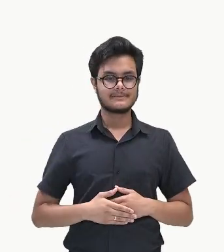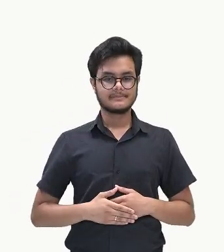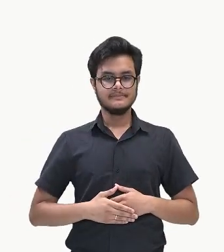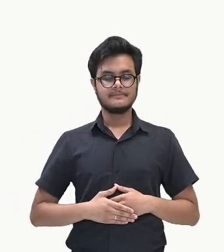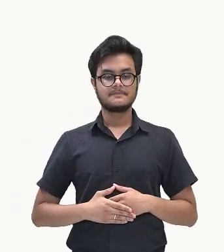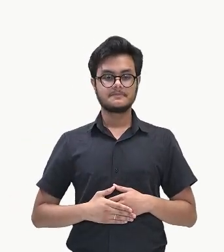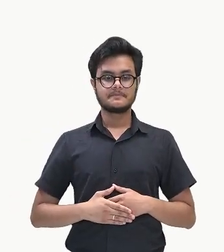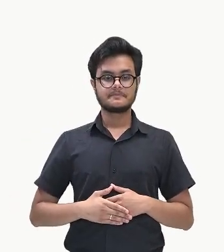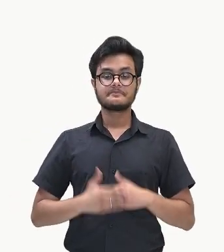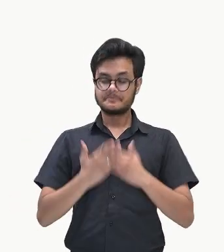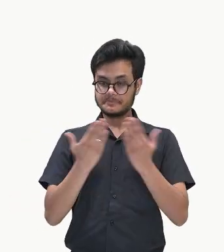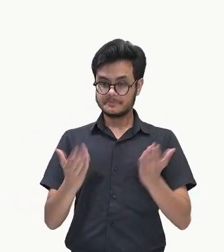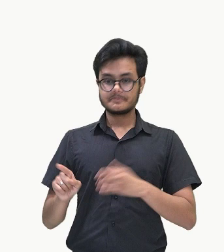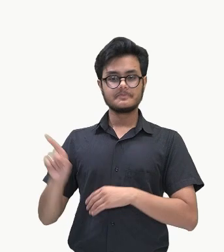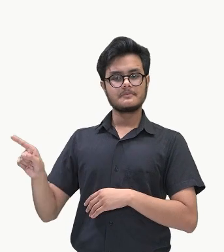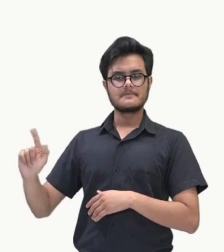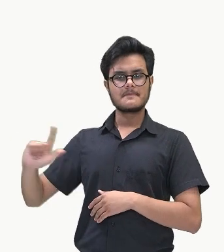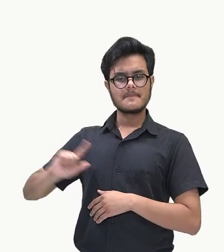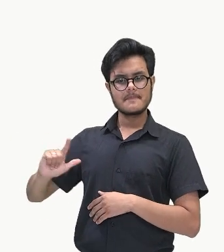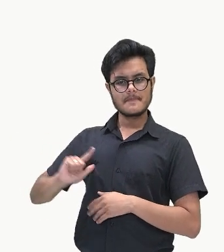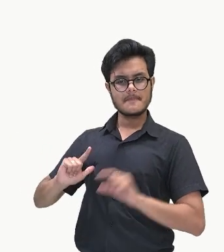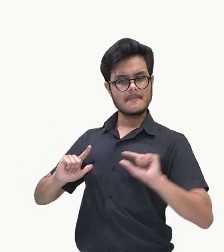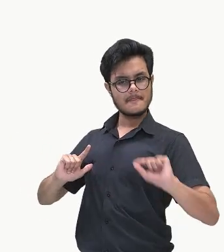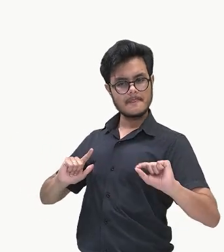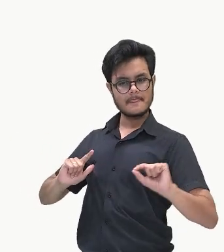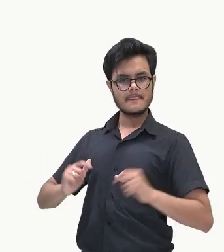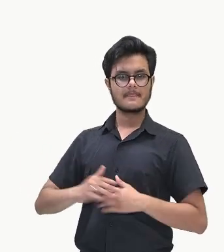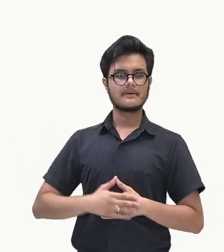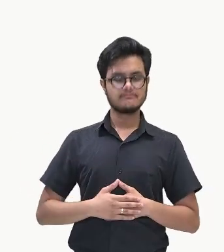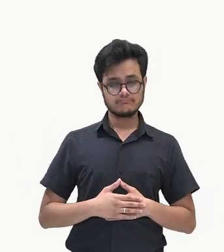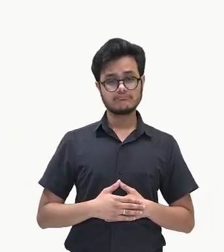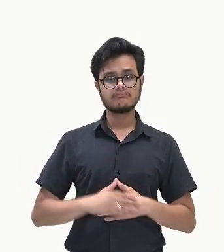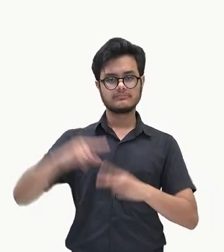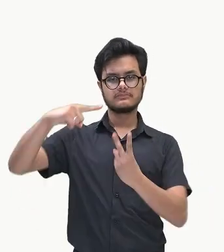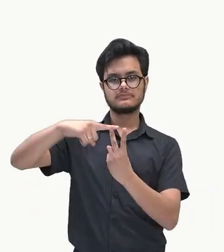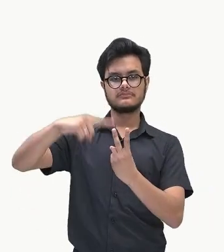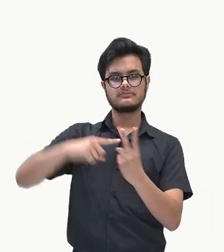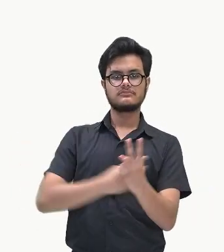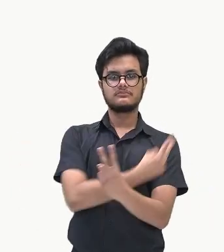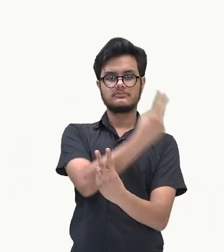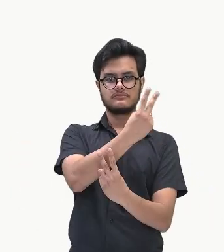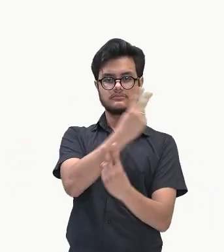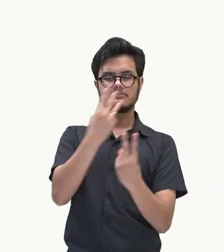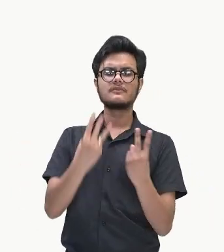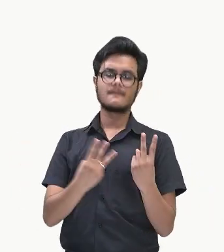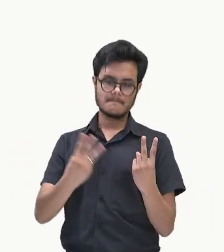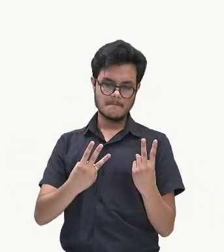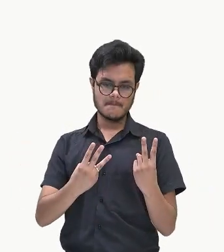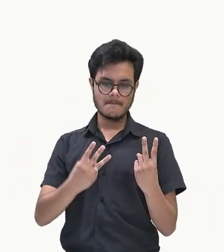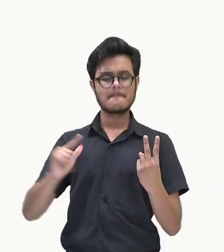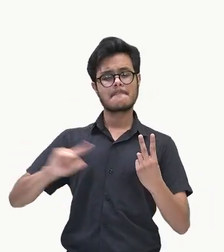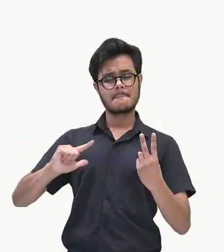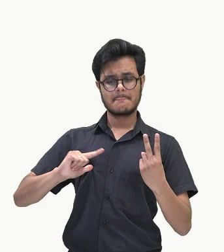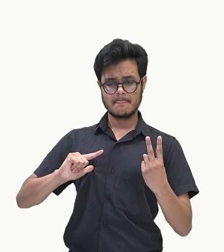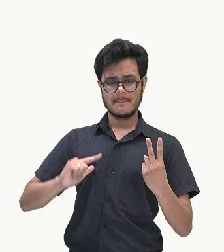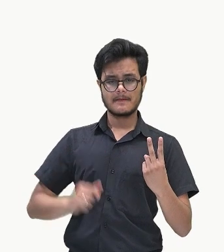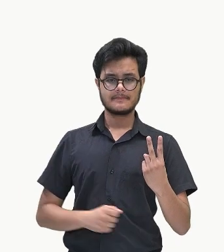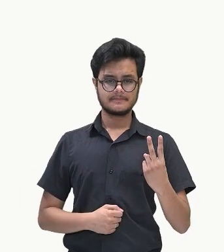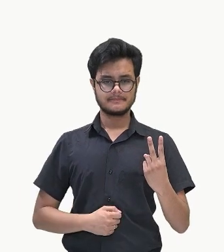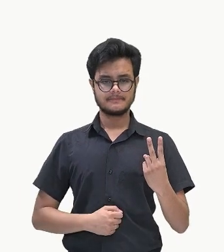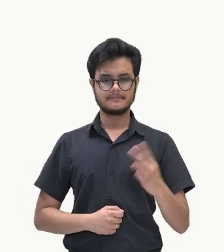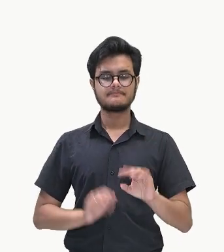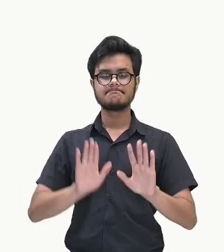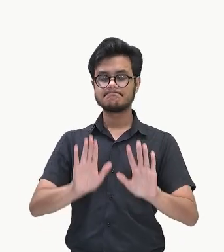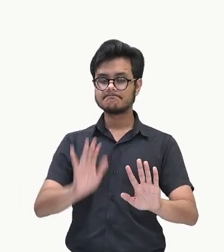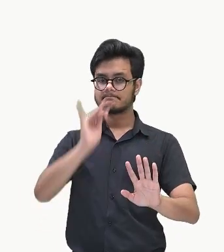que aqui eu tenho o índice 2 e aqui o índice 4. De acordo